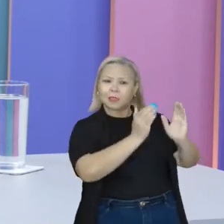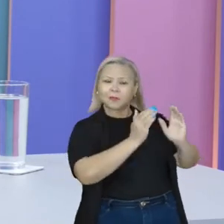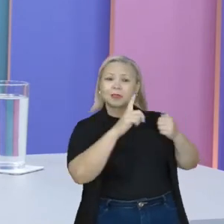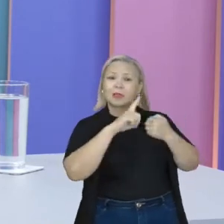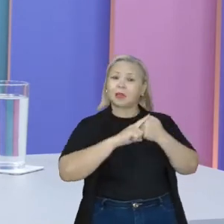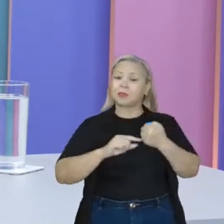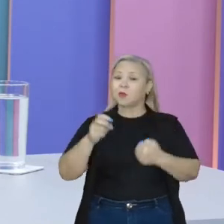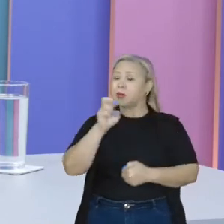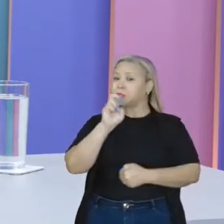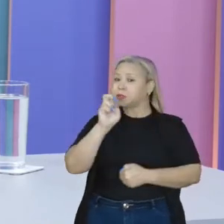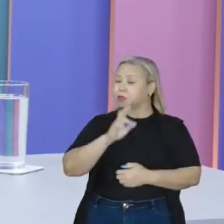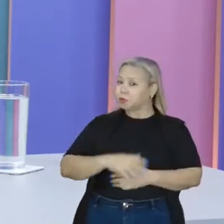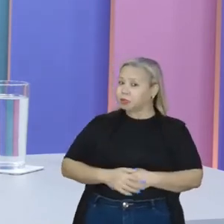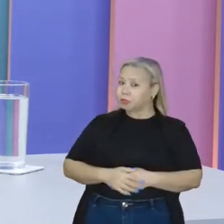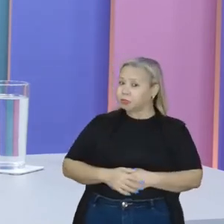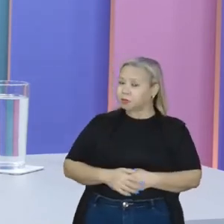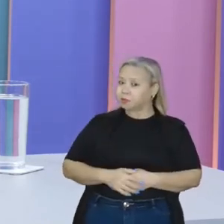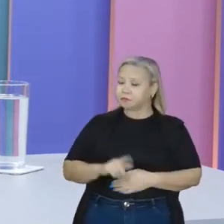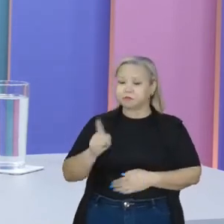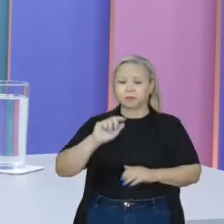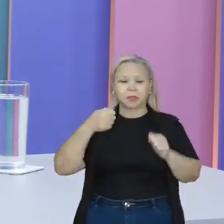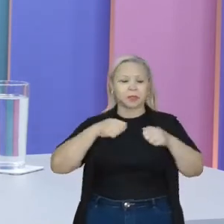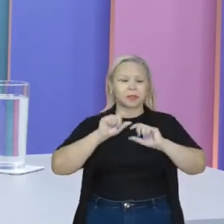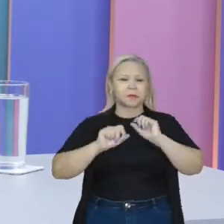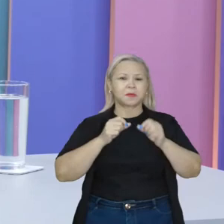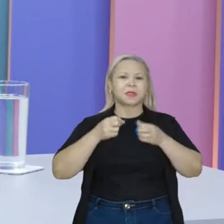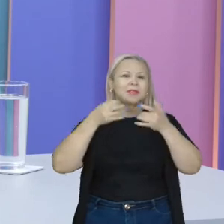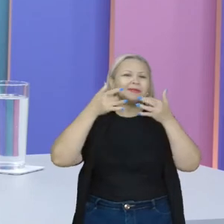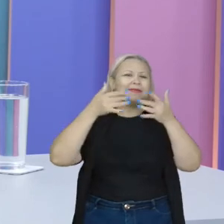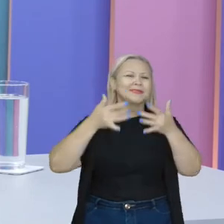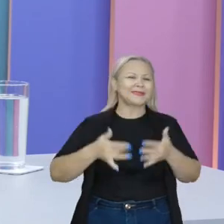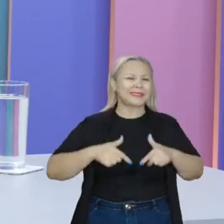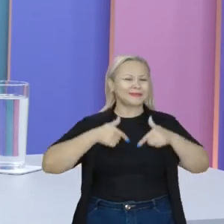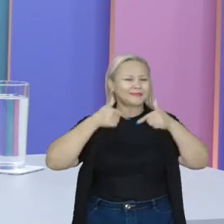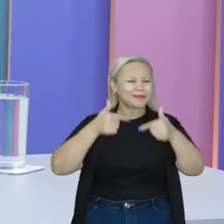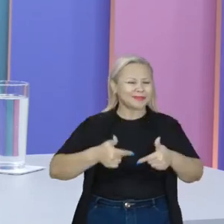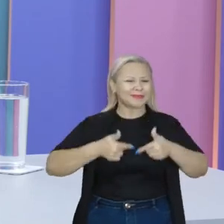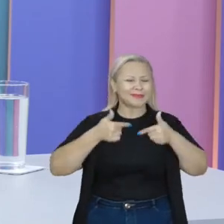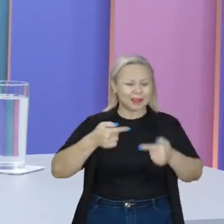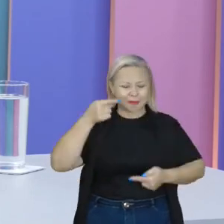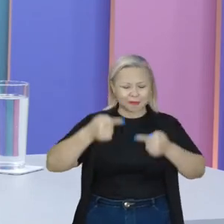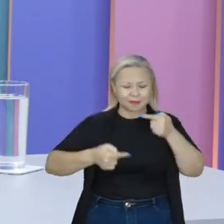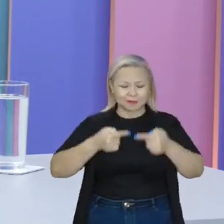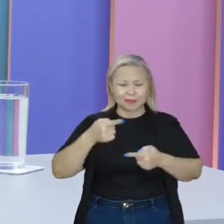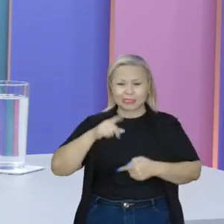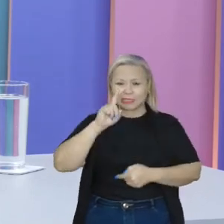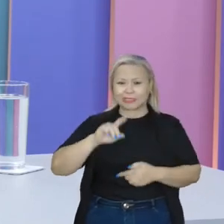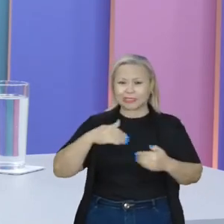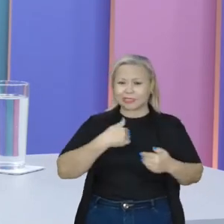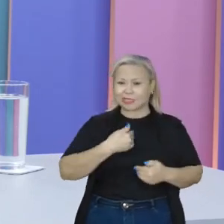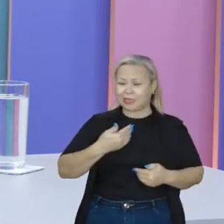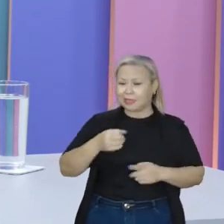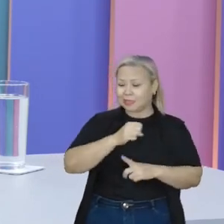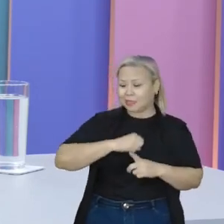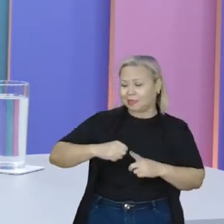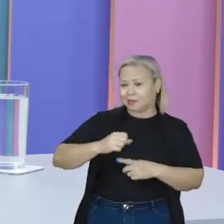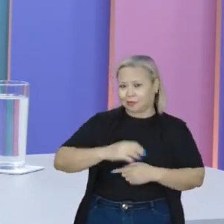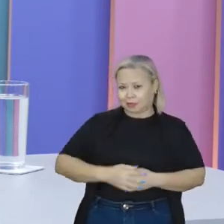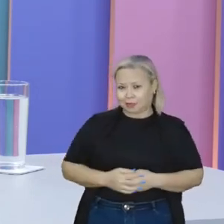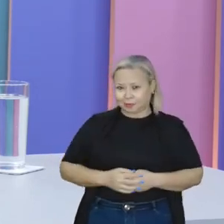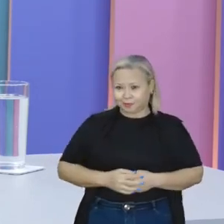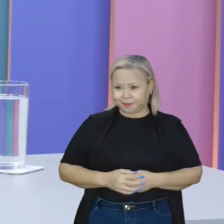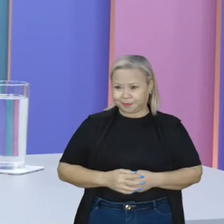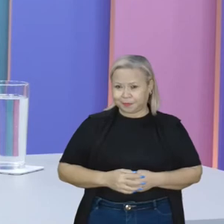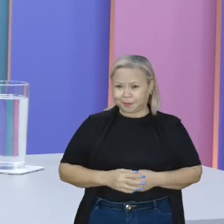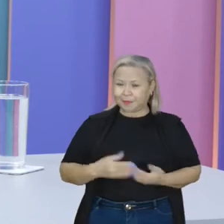5º, né, não precisaria estar se brigando tanto por políticas de direitos sociais, porque o artigo 5º diz que o